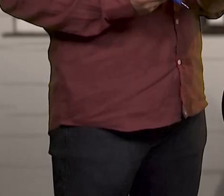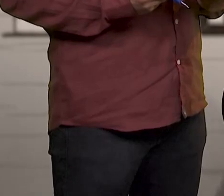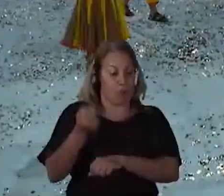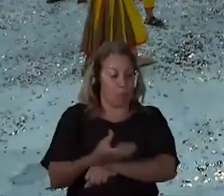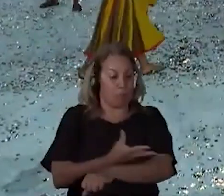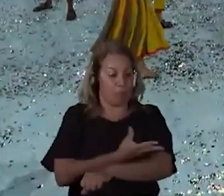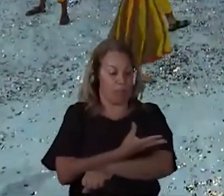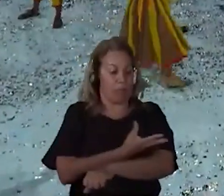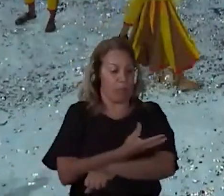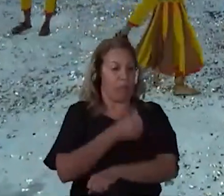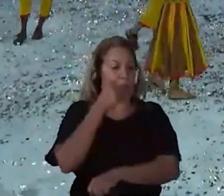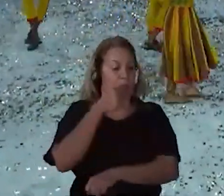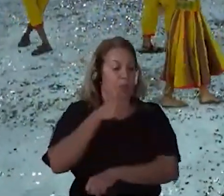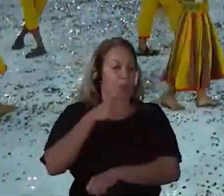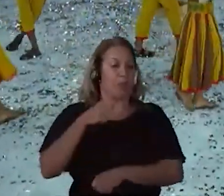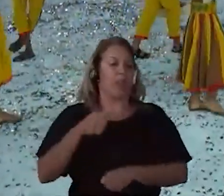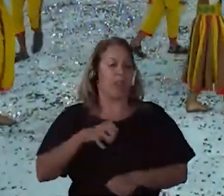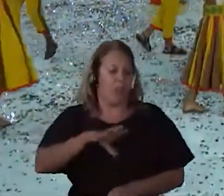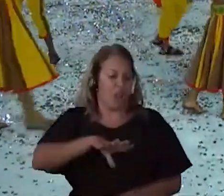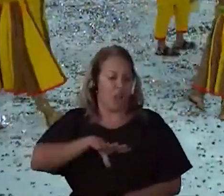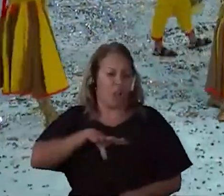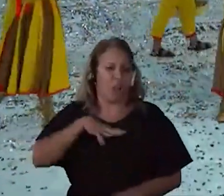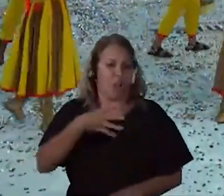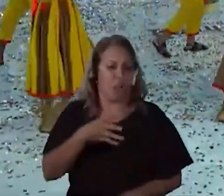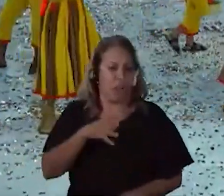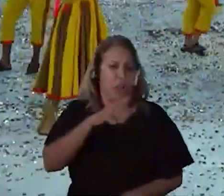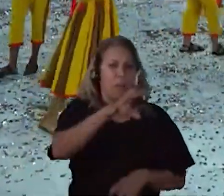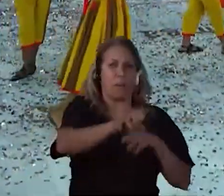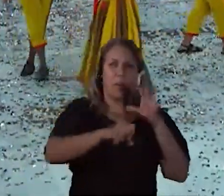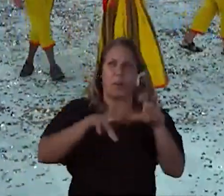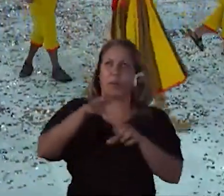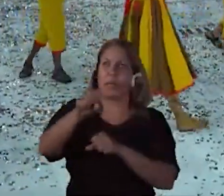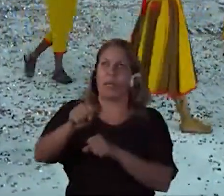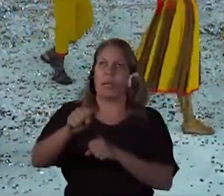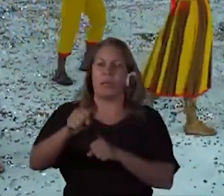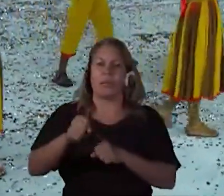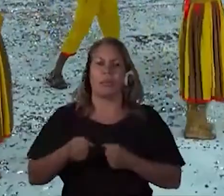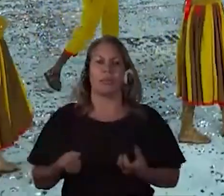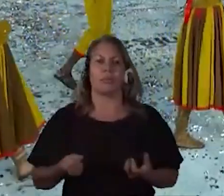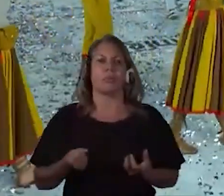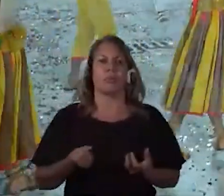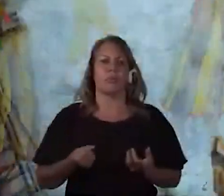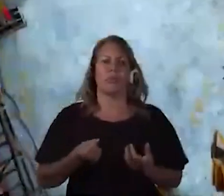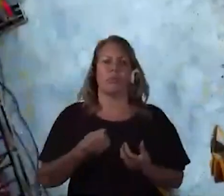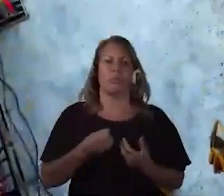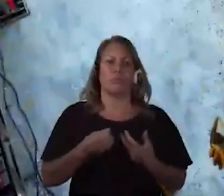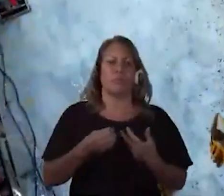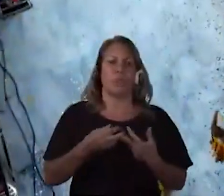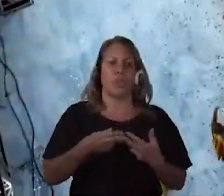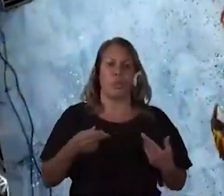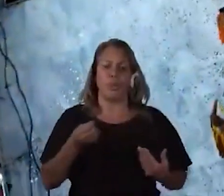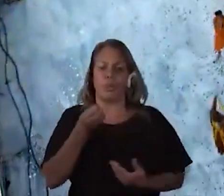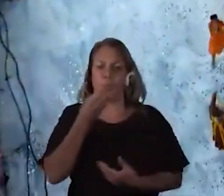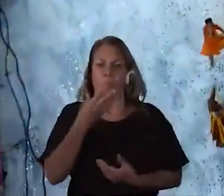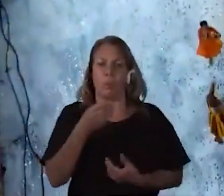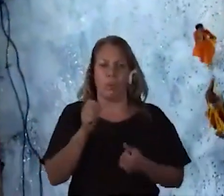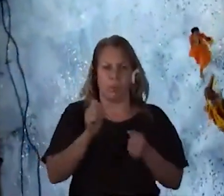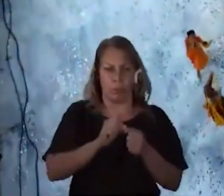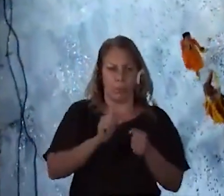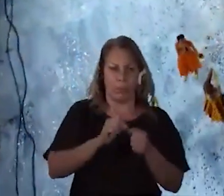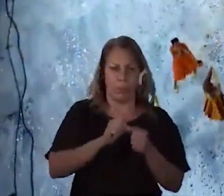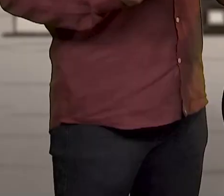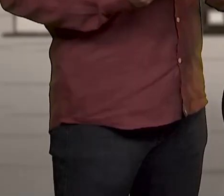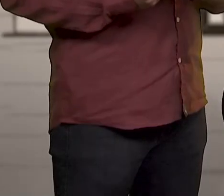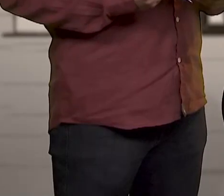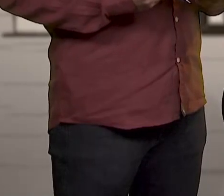apresentações particulares, né? E é provavelmente onde as competições começam, né? Finalzinho de maio para junho. Tá certo. Daqui